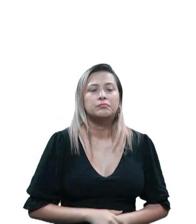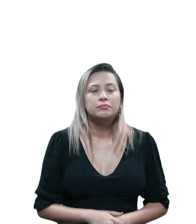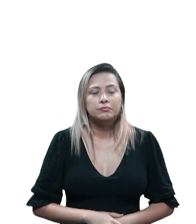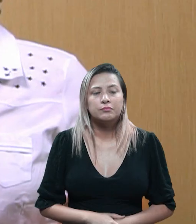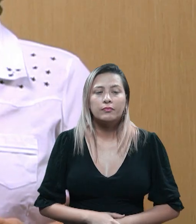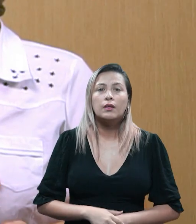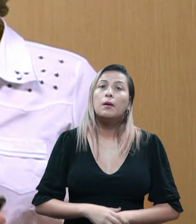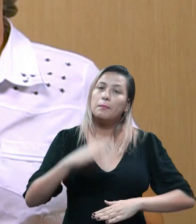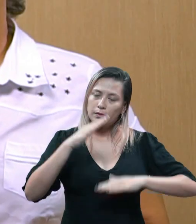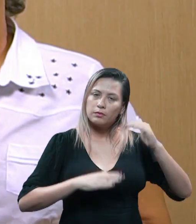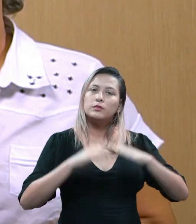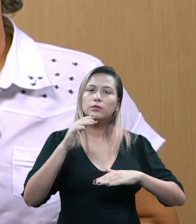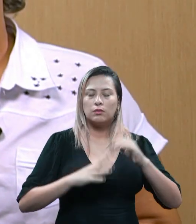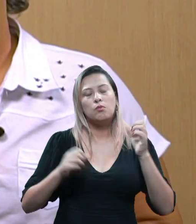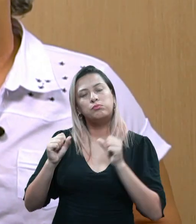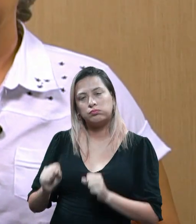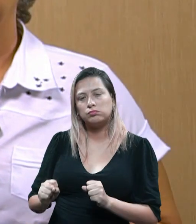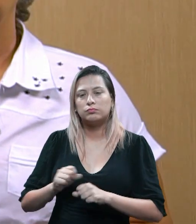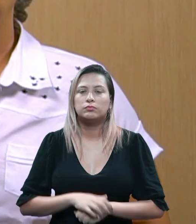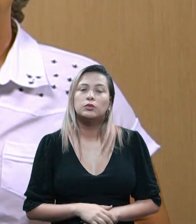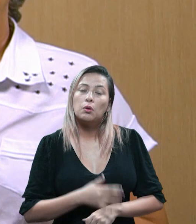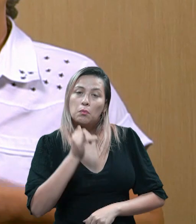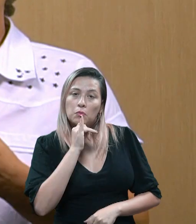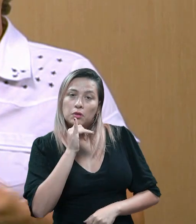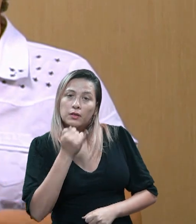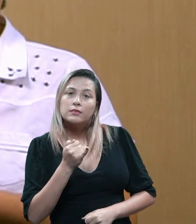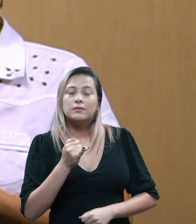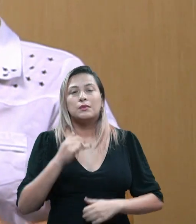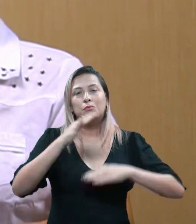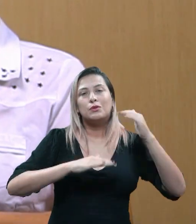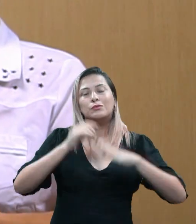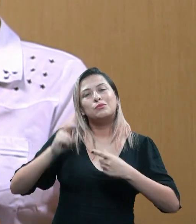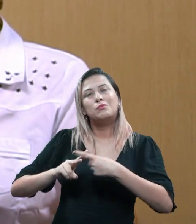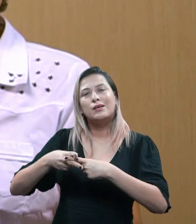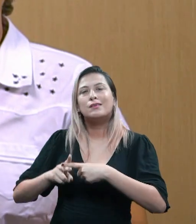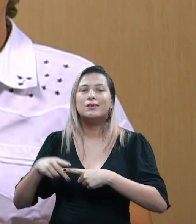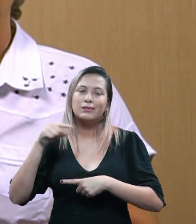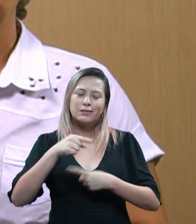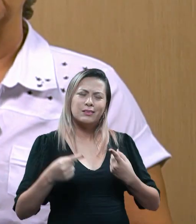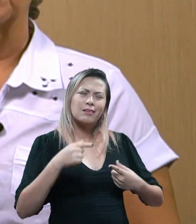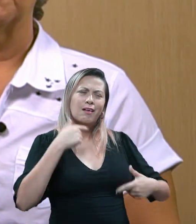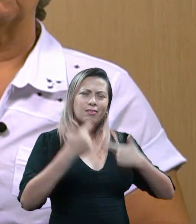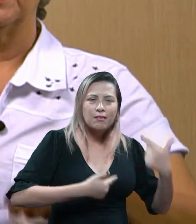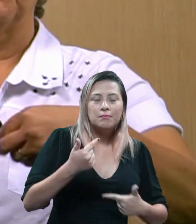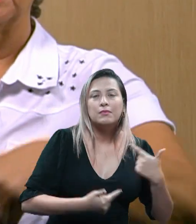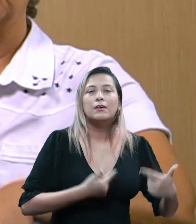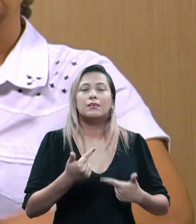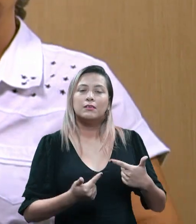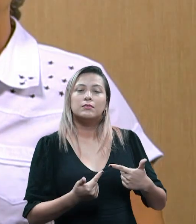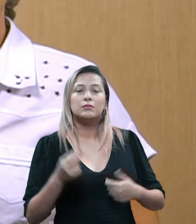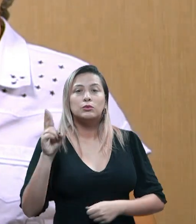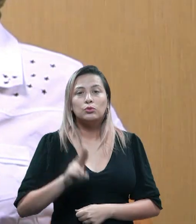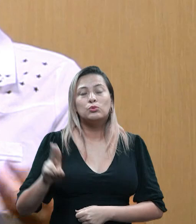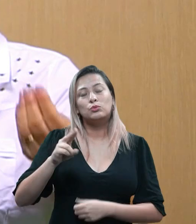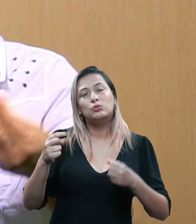agora há pouco sobre o mecânico, que no seu desenvolvimento do seu trabalho, ele faz uso